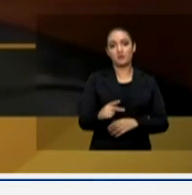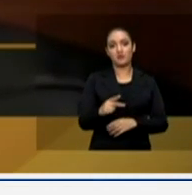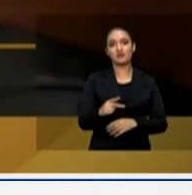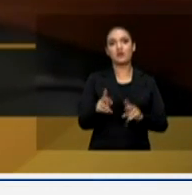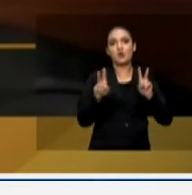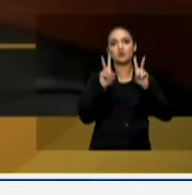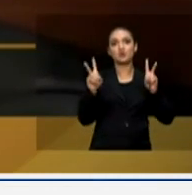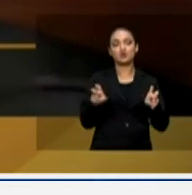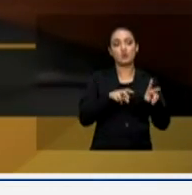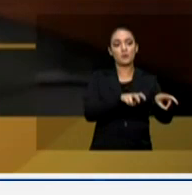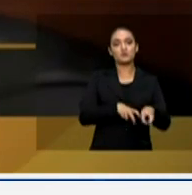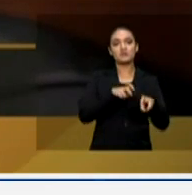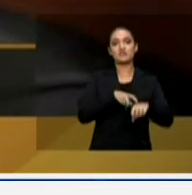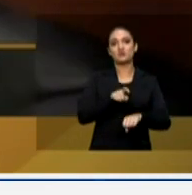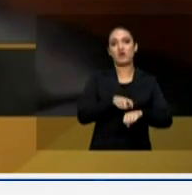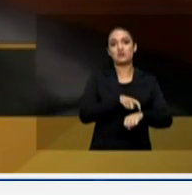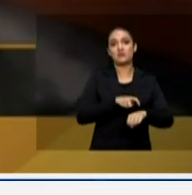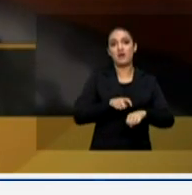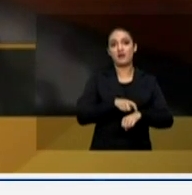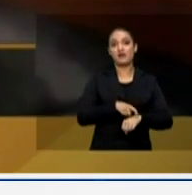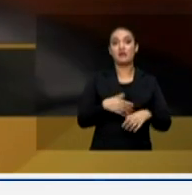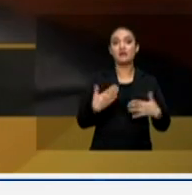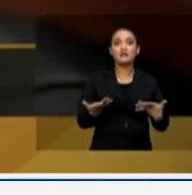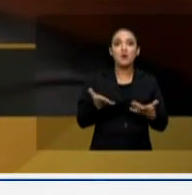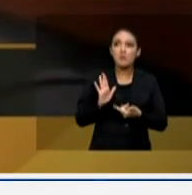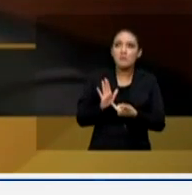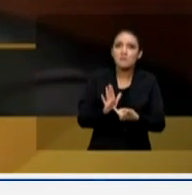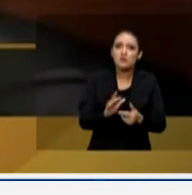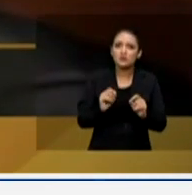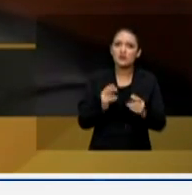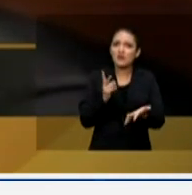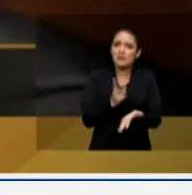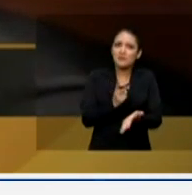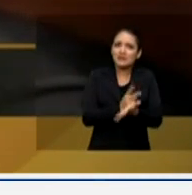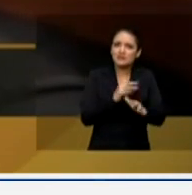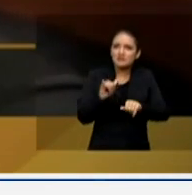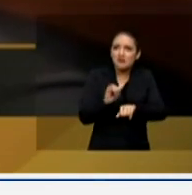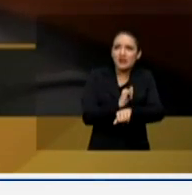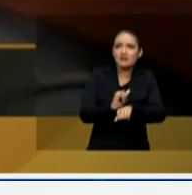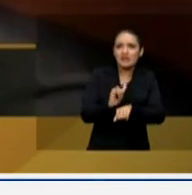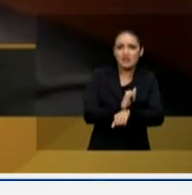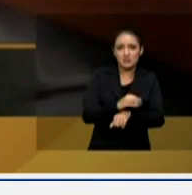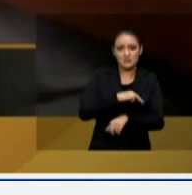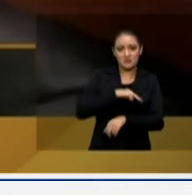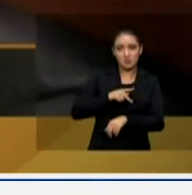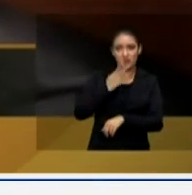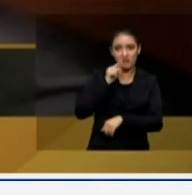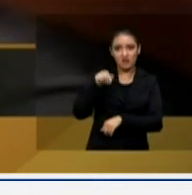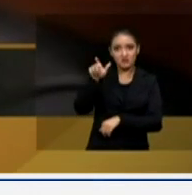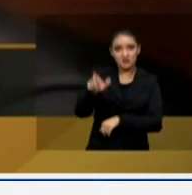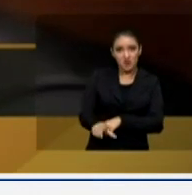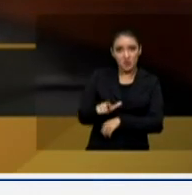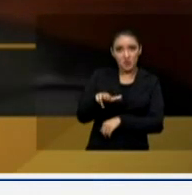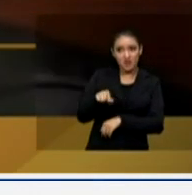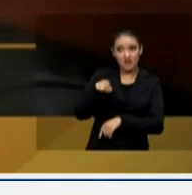fique prejudicada a análise a respeito da suspeição ou não do então juiz Sérgio Moro. Esse é um